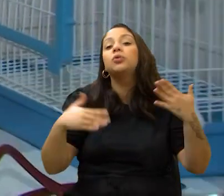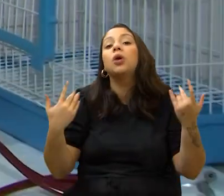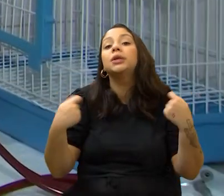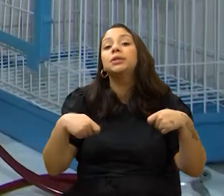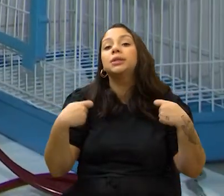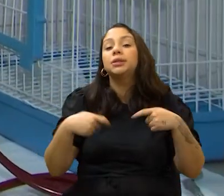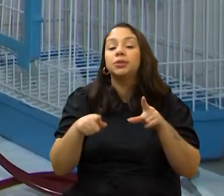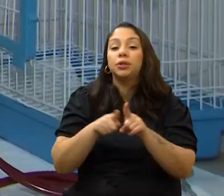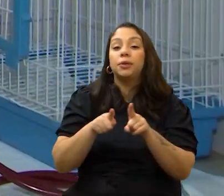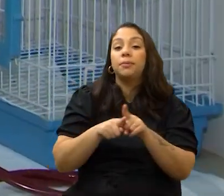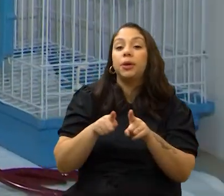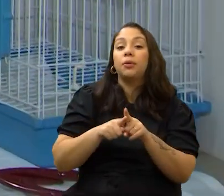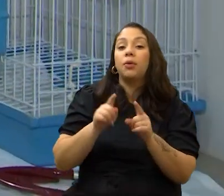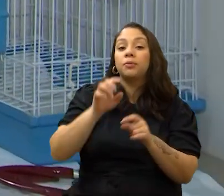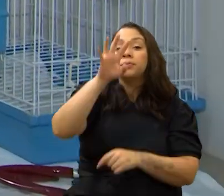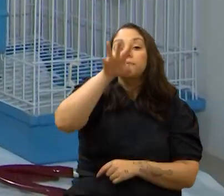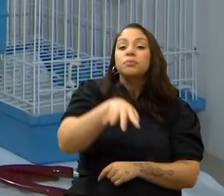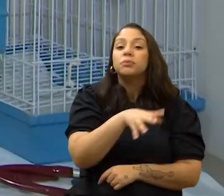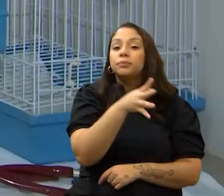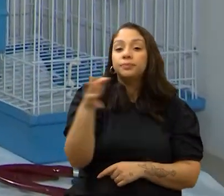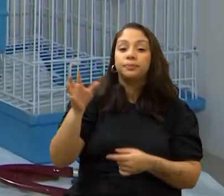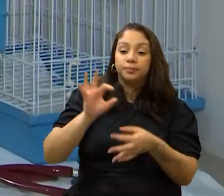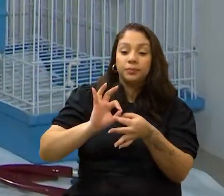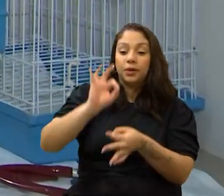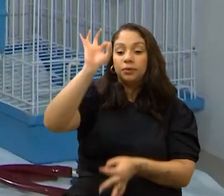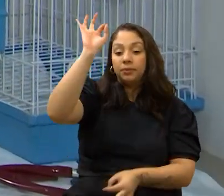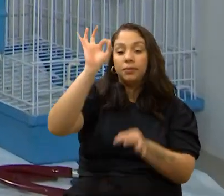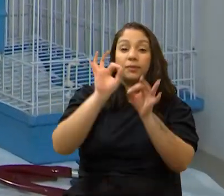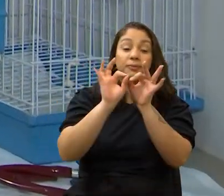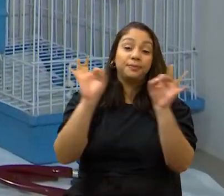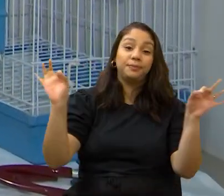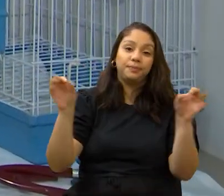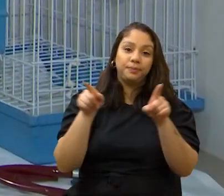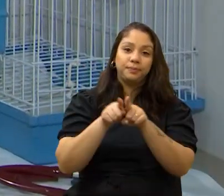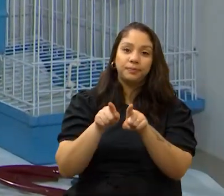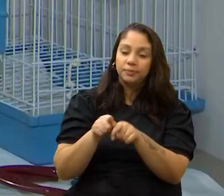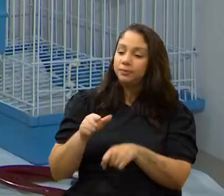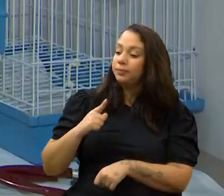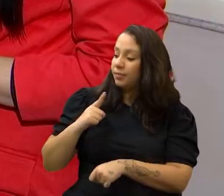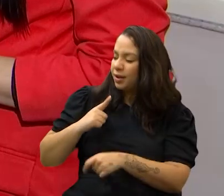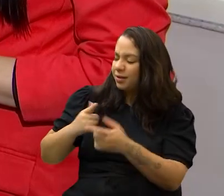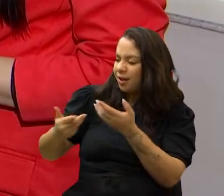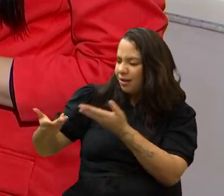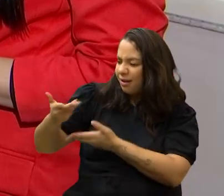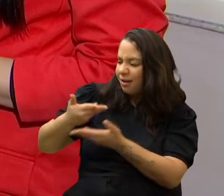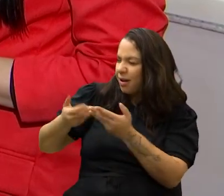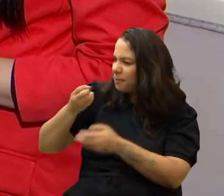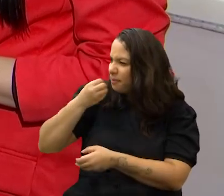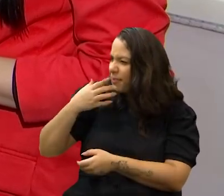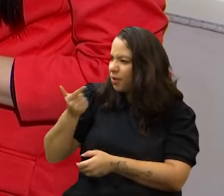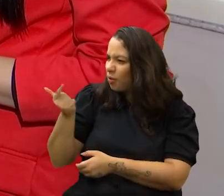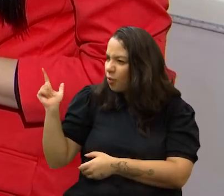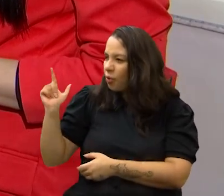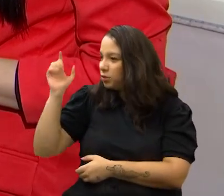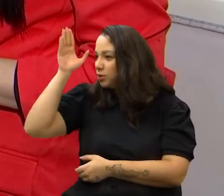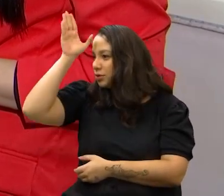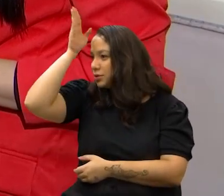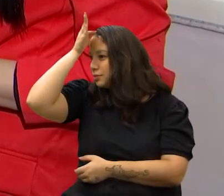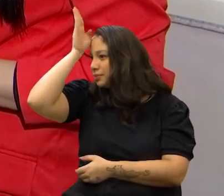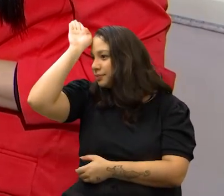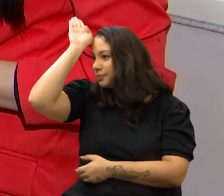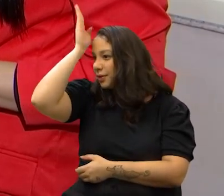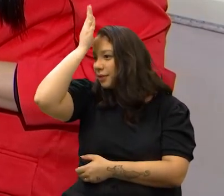de acordo com cada necessidade e tamanho da gaiola, da moradia dessa ave. E elas convivem bem com outras